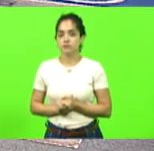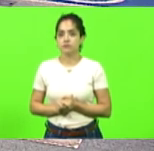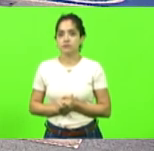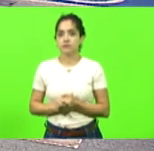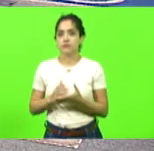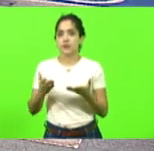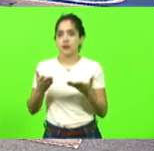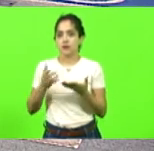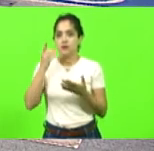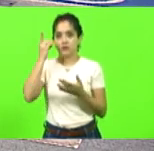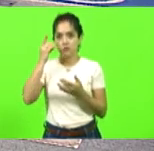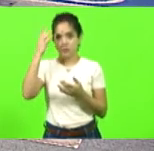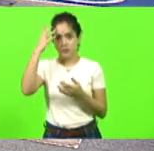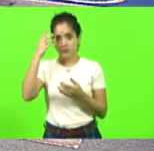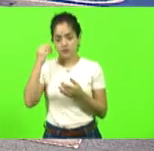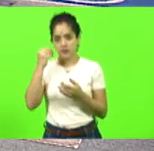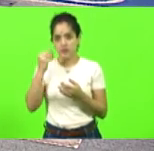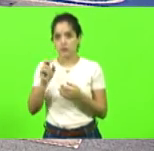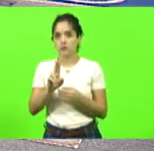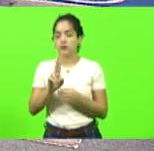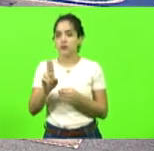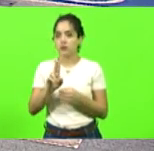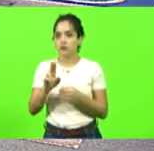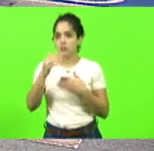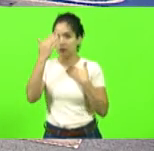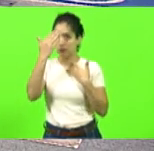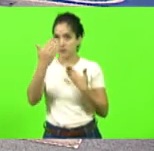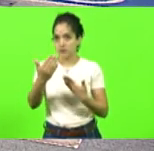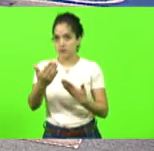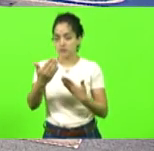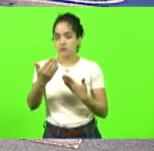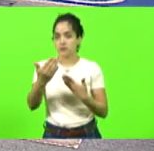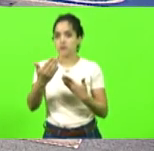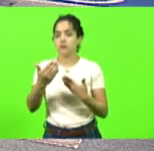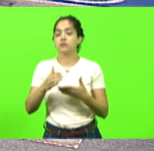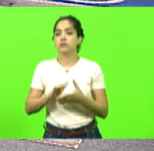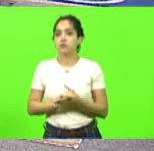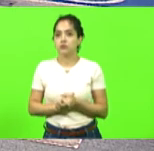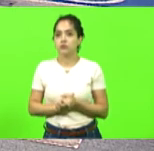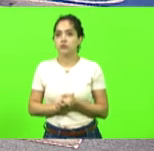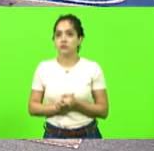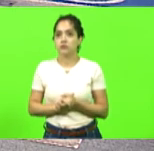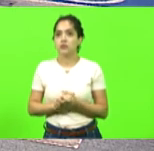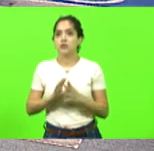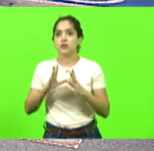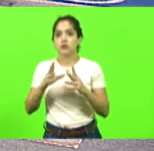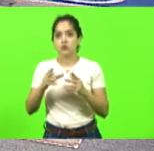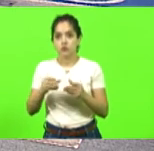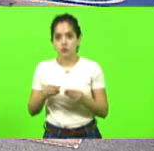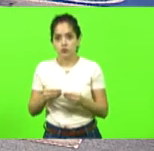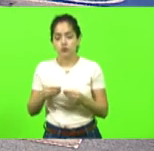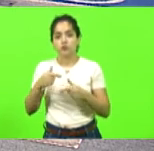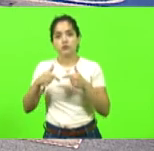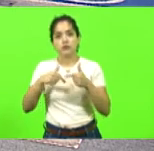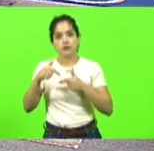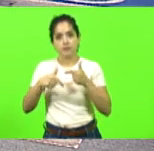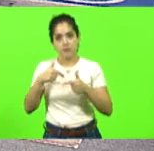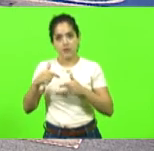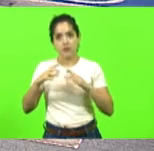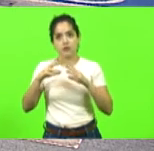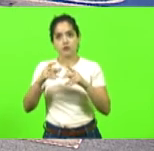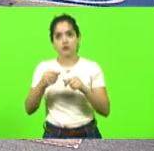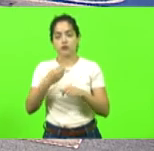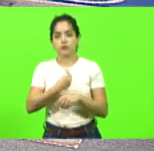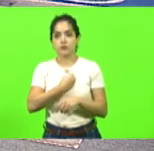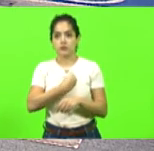Deputada Luciane Carminati, em nome do cerimonial, nós agradecemos pelos elogios. Nós fazemos de tudo para proporcionar à senhora e a todos aqui presentes